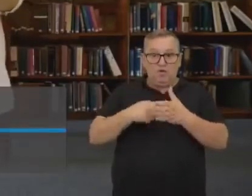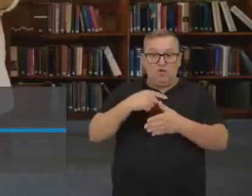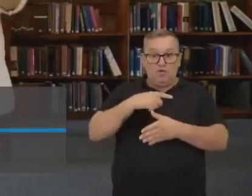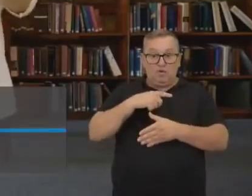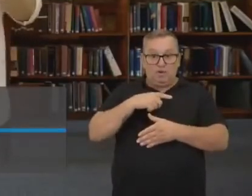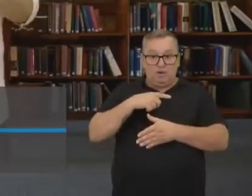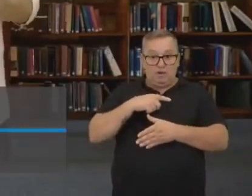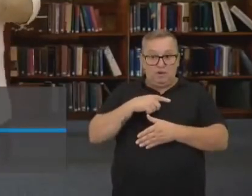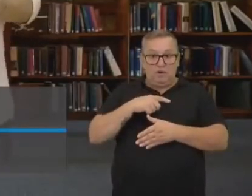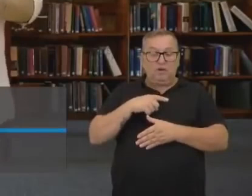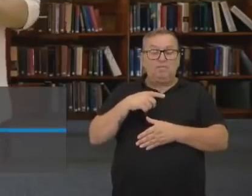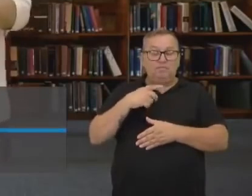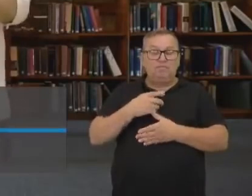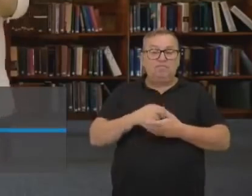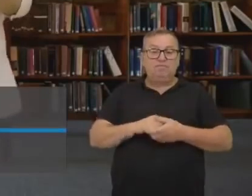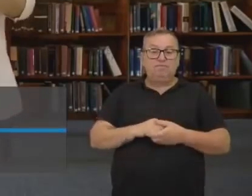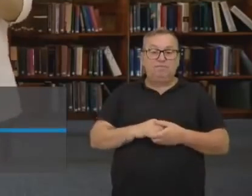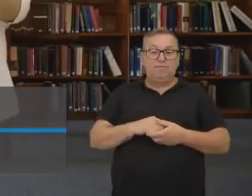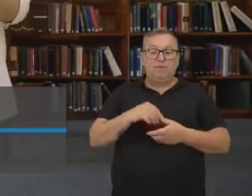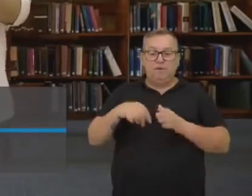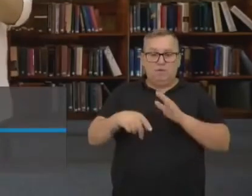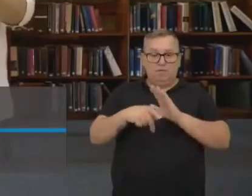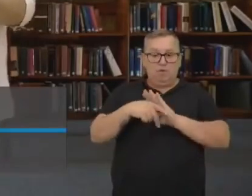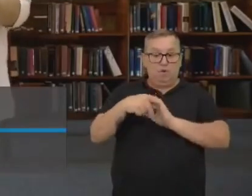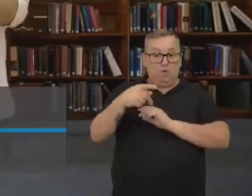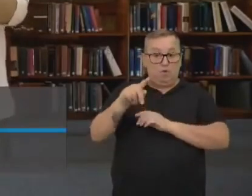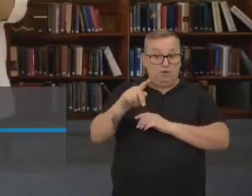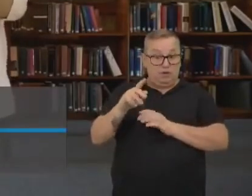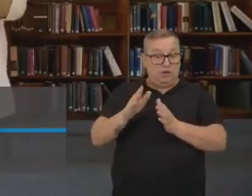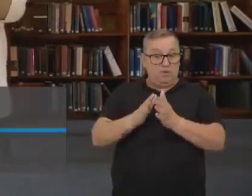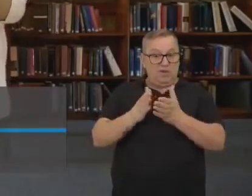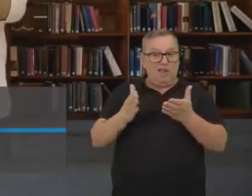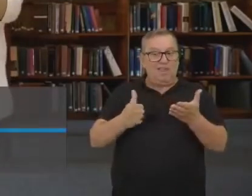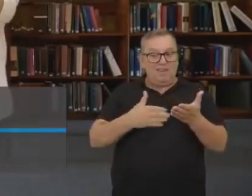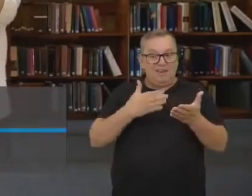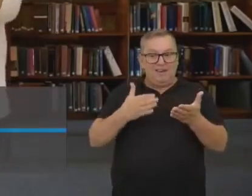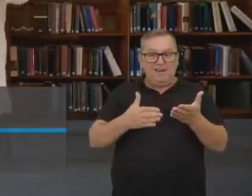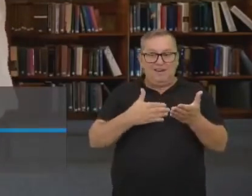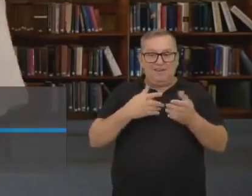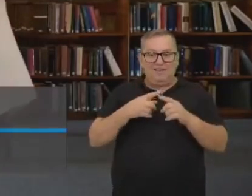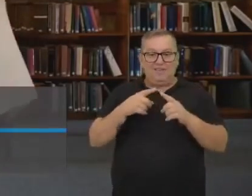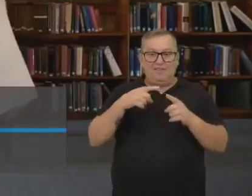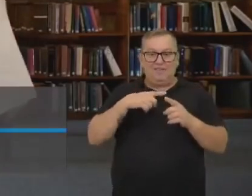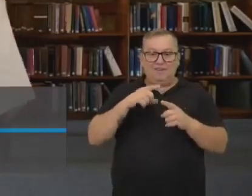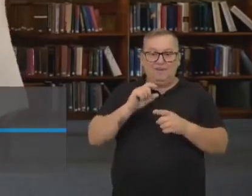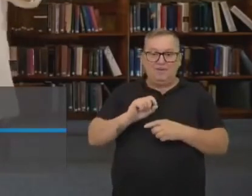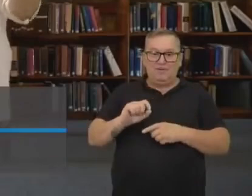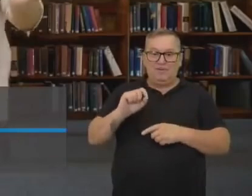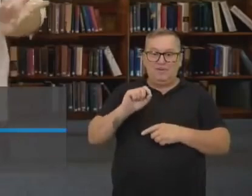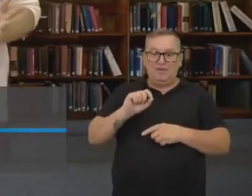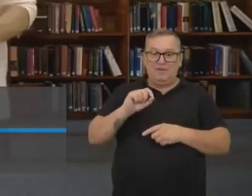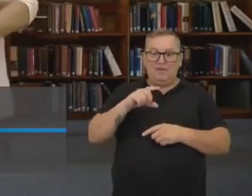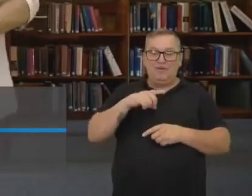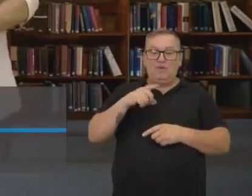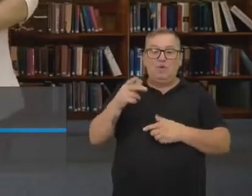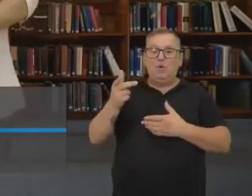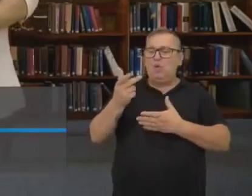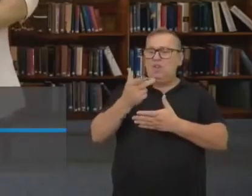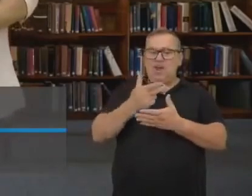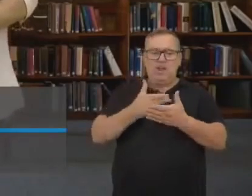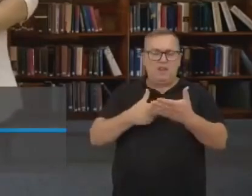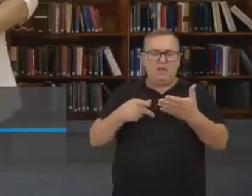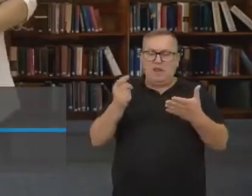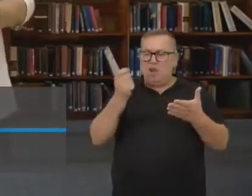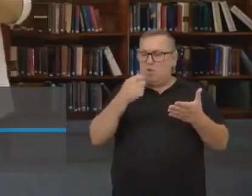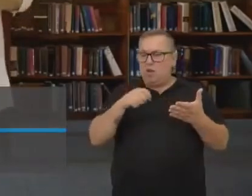um conjunto de saberes, que é só seu. Né? Então você tem ali as suas anotações, sejam elas através do desenho, através